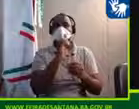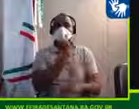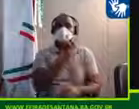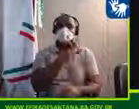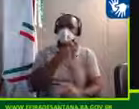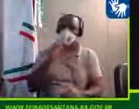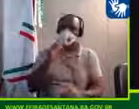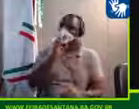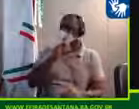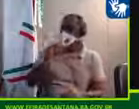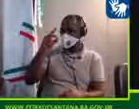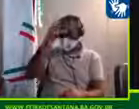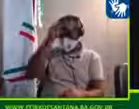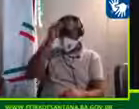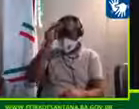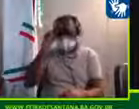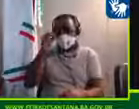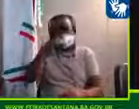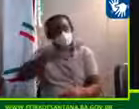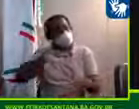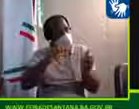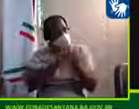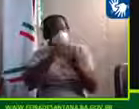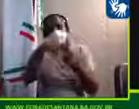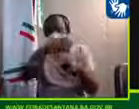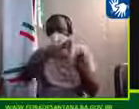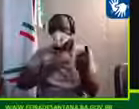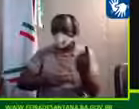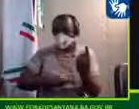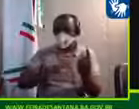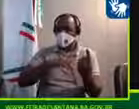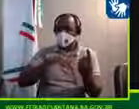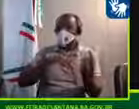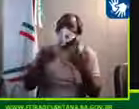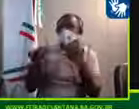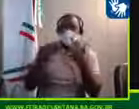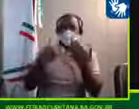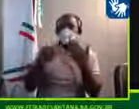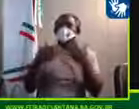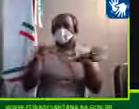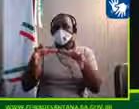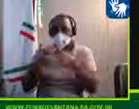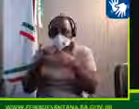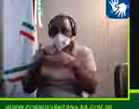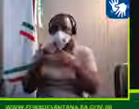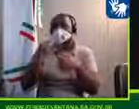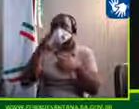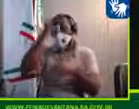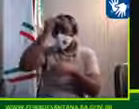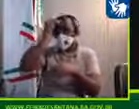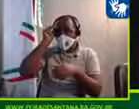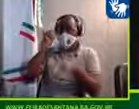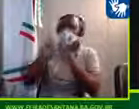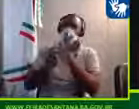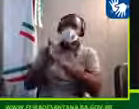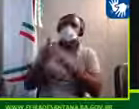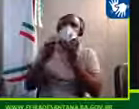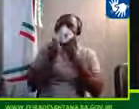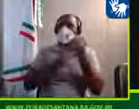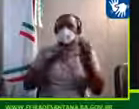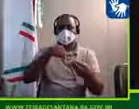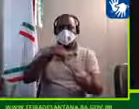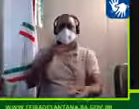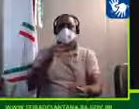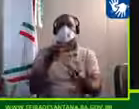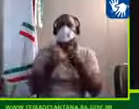Renata, prefeito, amigos que acompanham neste momento a coletiva. Prefeito, queria que o senhor, por gentileza, atualizasse a questão do